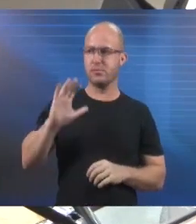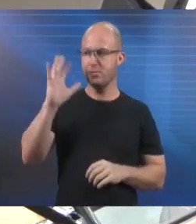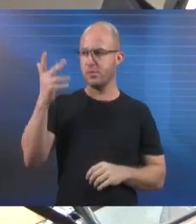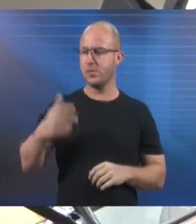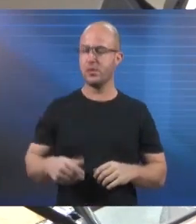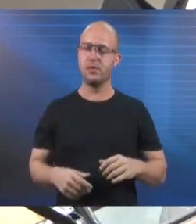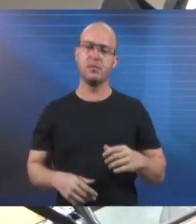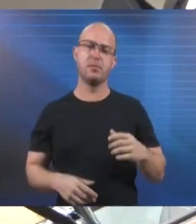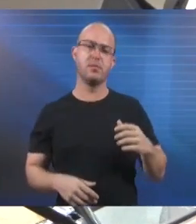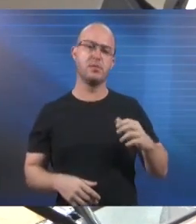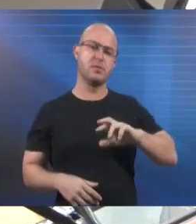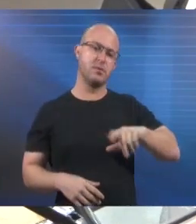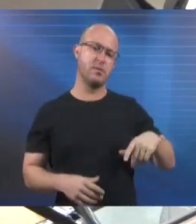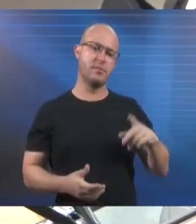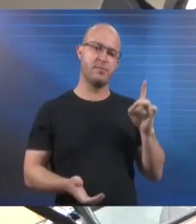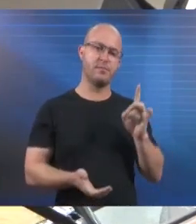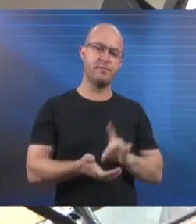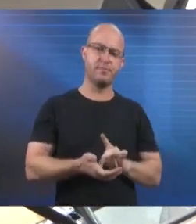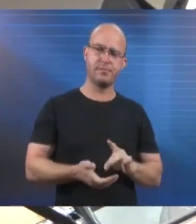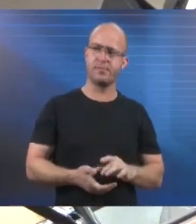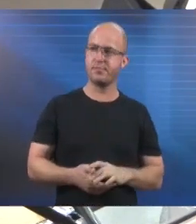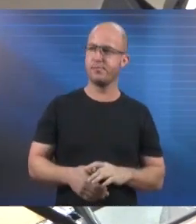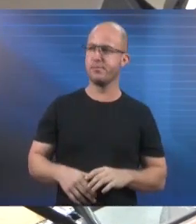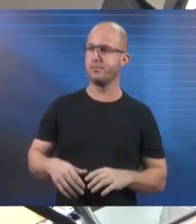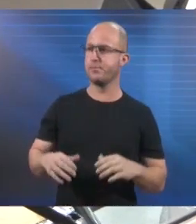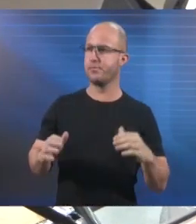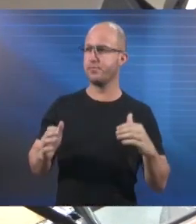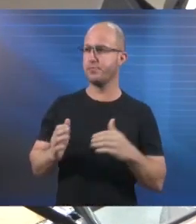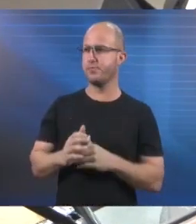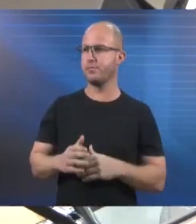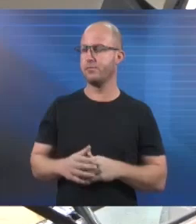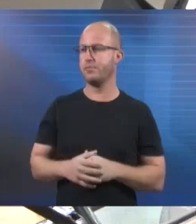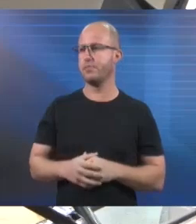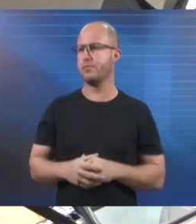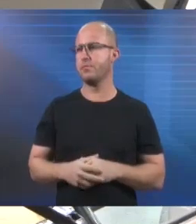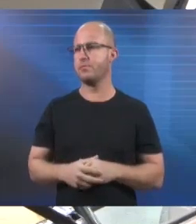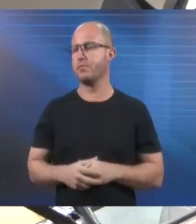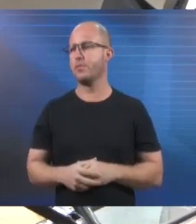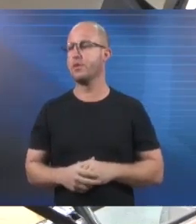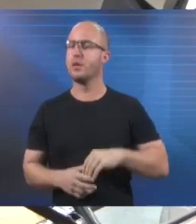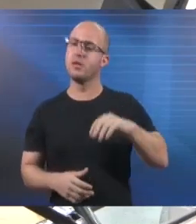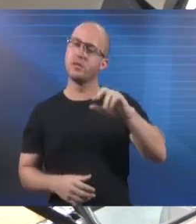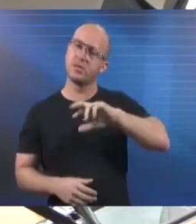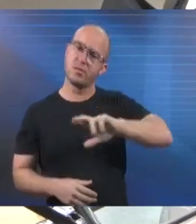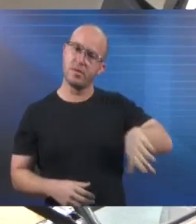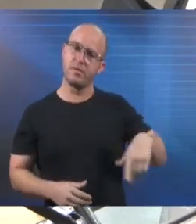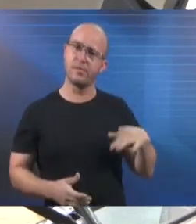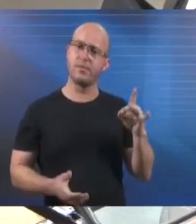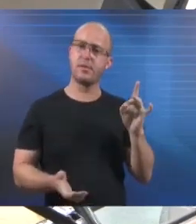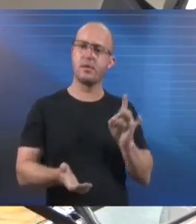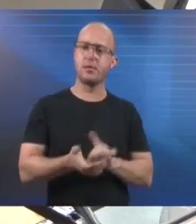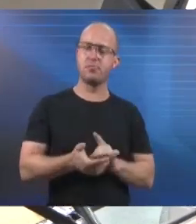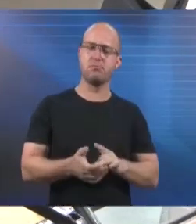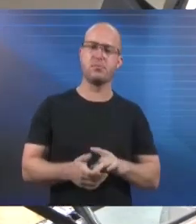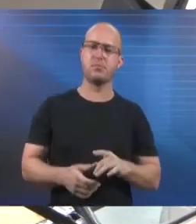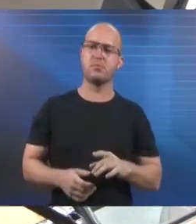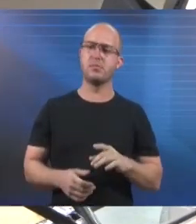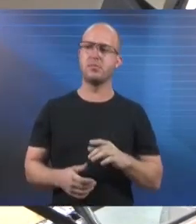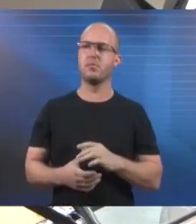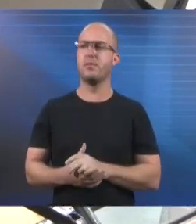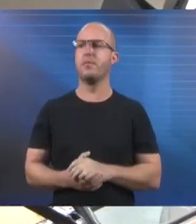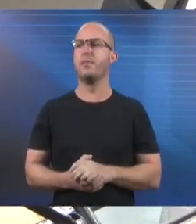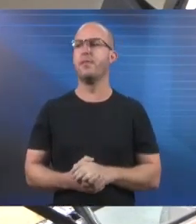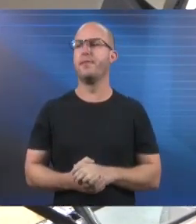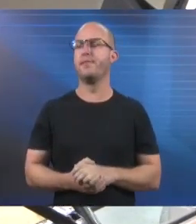verdade Deputado Francisco Se for possível no final do seu pronunciamento eu gostaria de outra parte isto não é a verdade dos fatos senhor